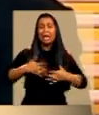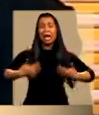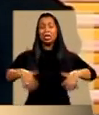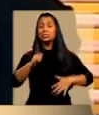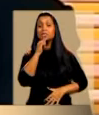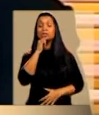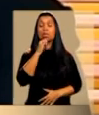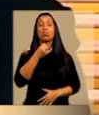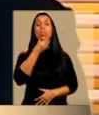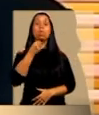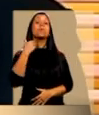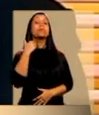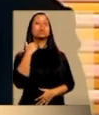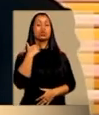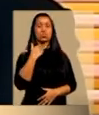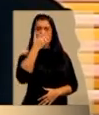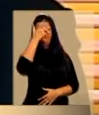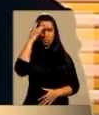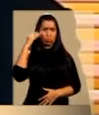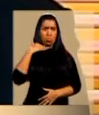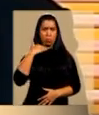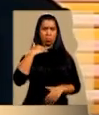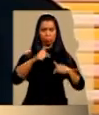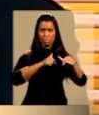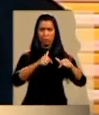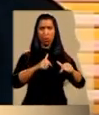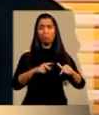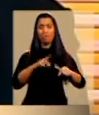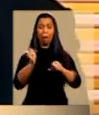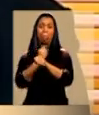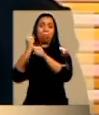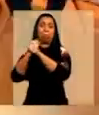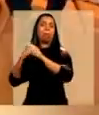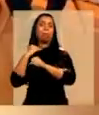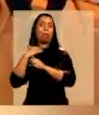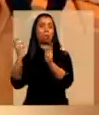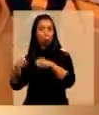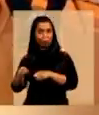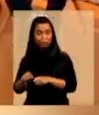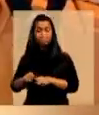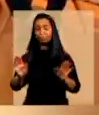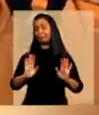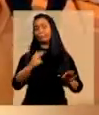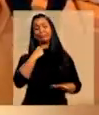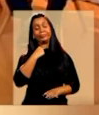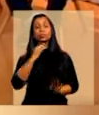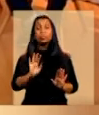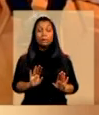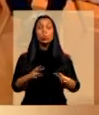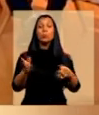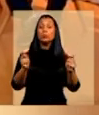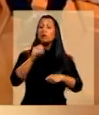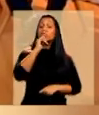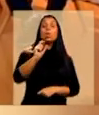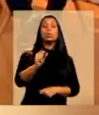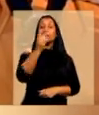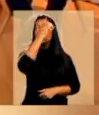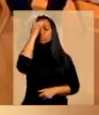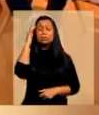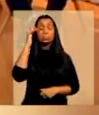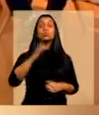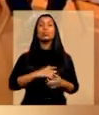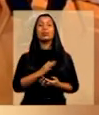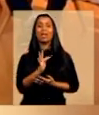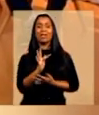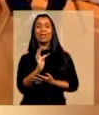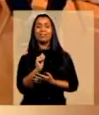empreender. Por exemplo, entendi, um bancário, por exemplo. Se o cara é bancário, ele não vai conseguir montar um banco. Bom, exatamente. Perfeito. Então, o que eu poderia dizer? Existem opções